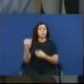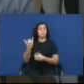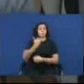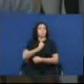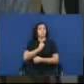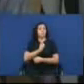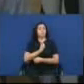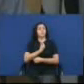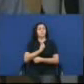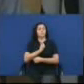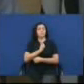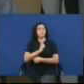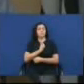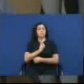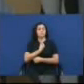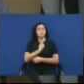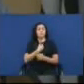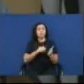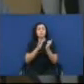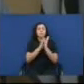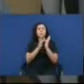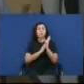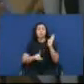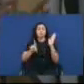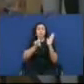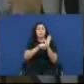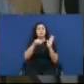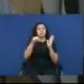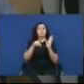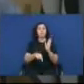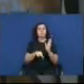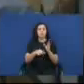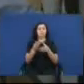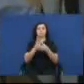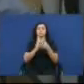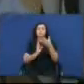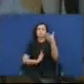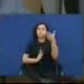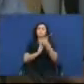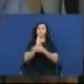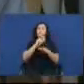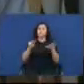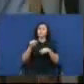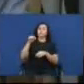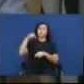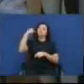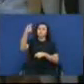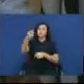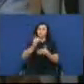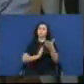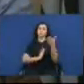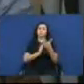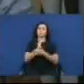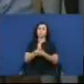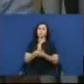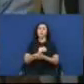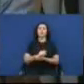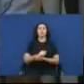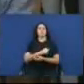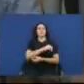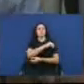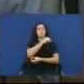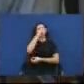nós temos. Vindo o projeto esta semana, a Câmara aprovando o projeto na semana seguinte, a Prefeitura estará